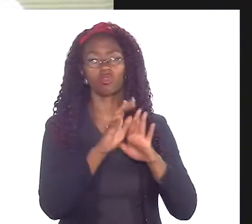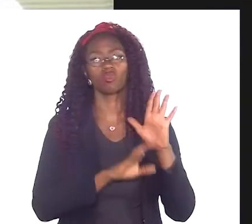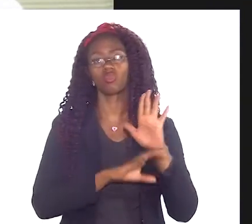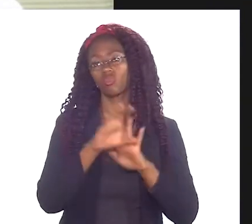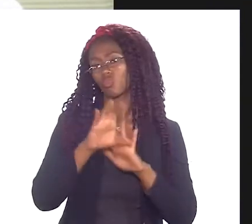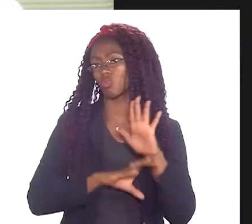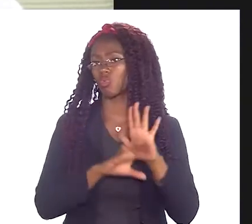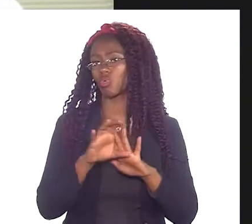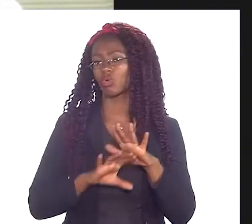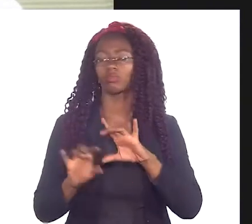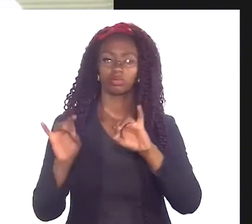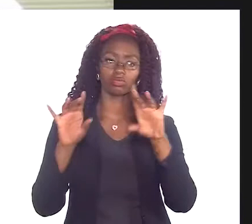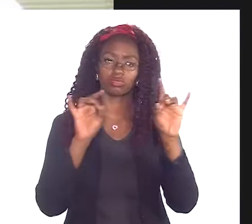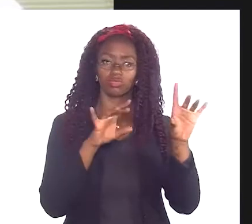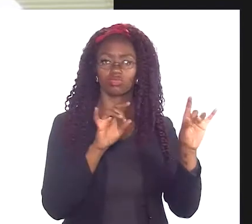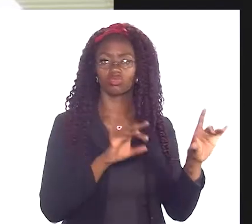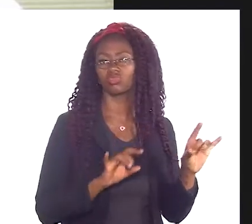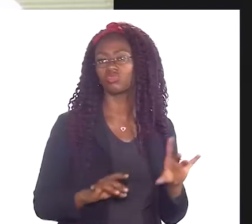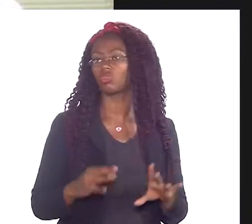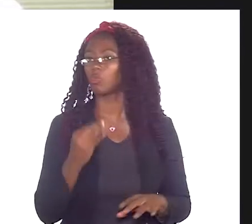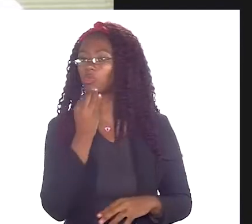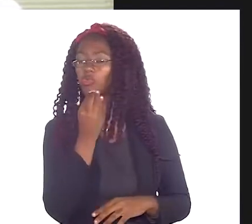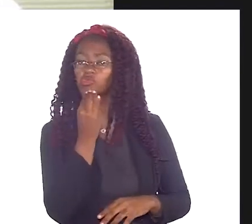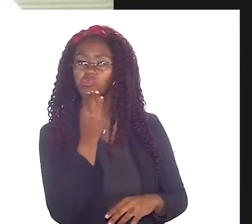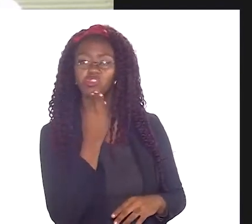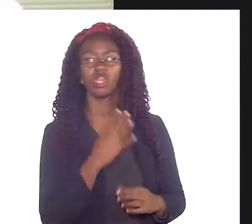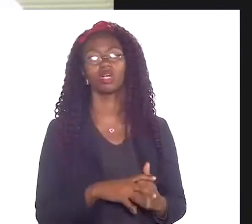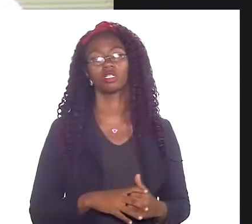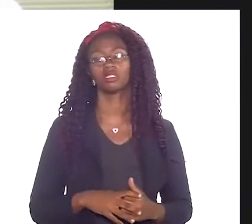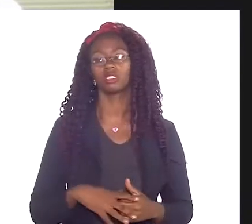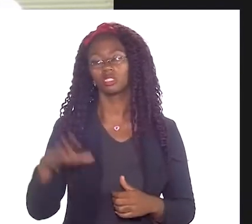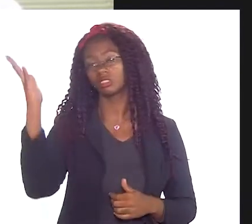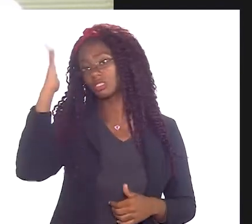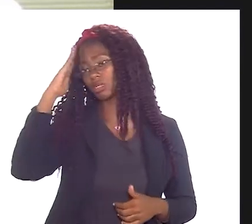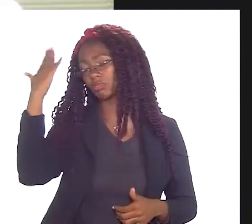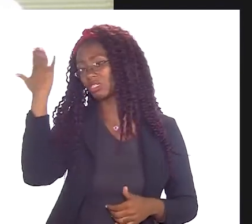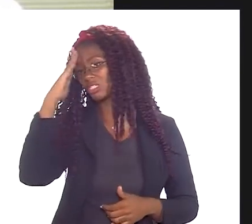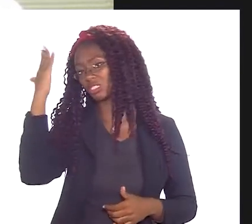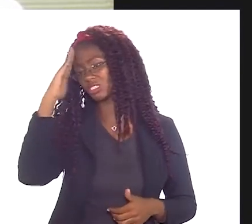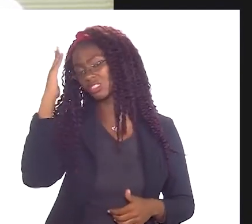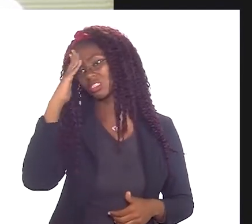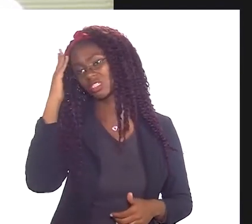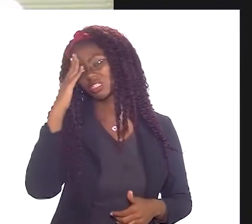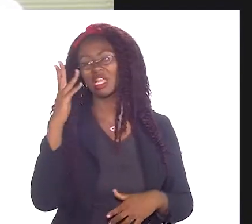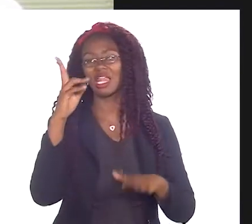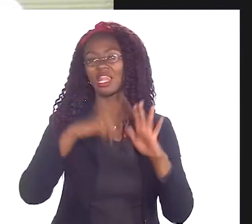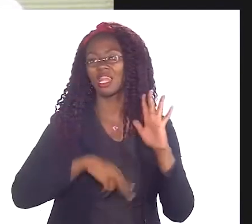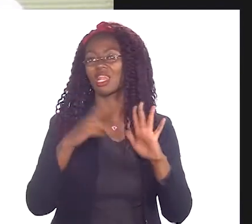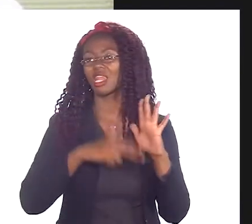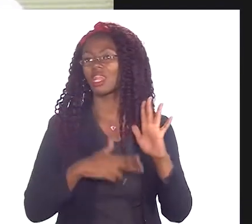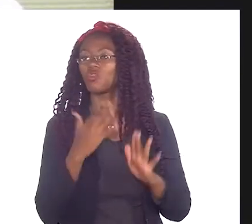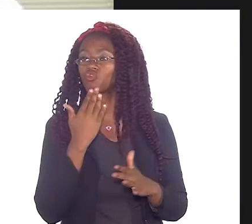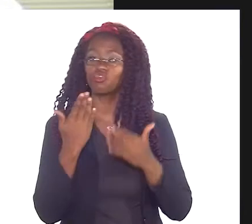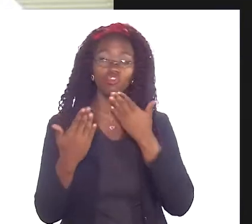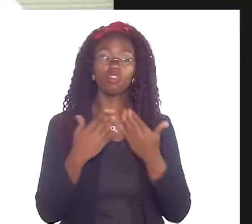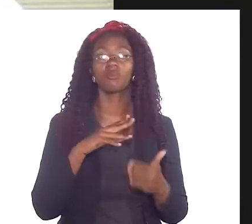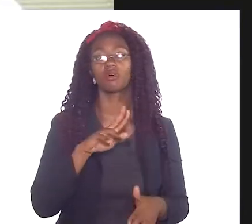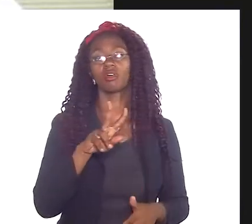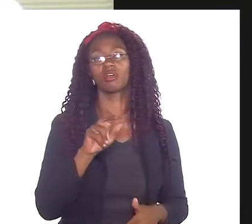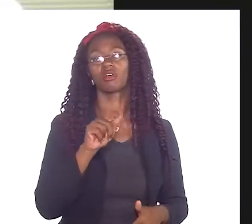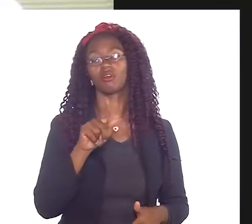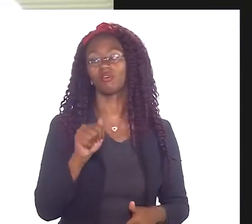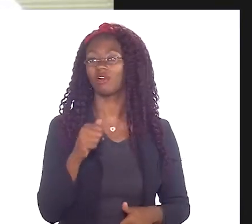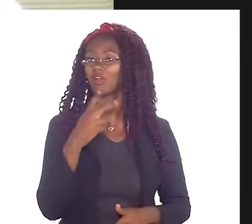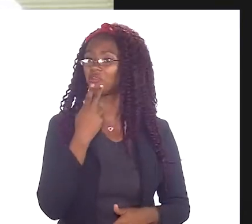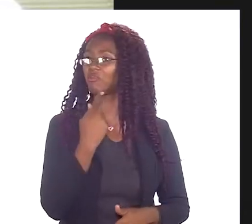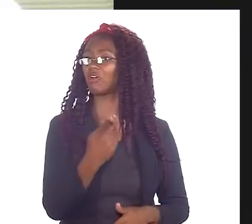currículo customizado ao perfil das oportunidades, saber entender, fazer a leitura do perfil da vaga anunciada